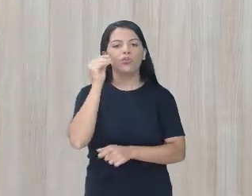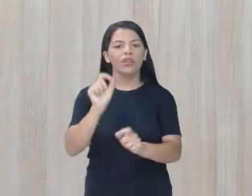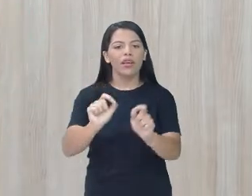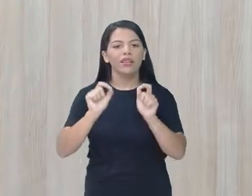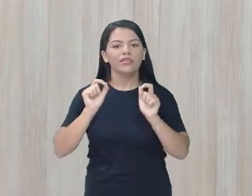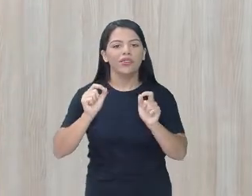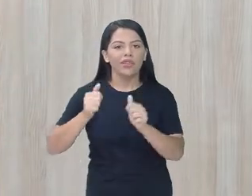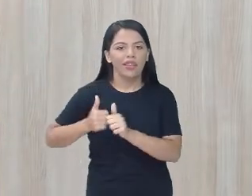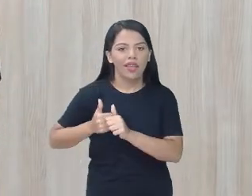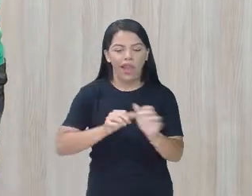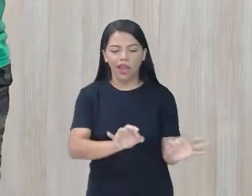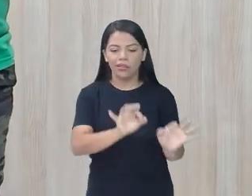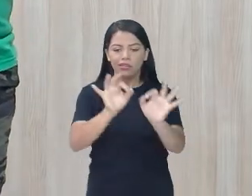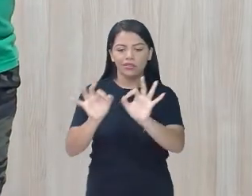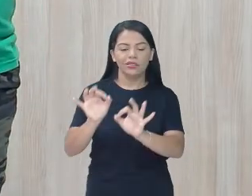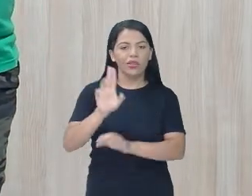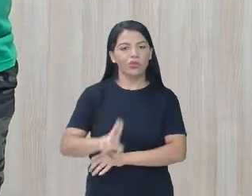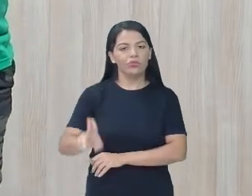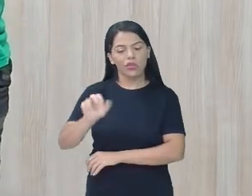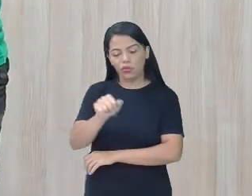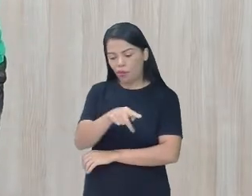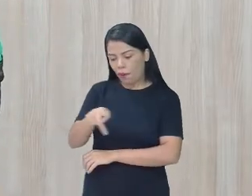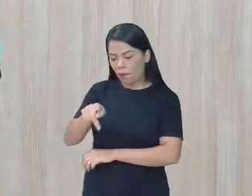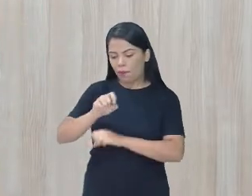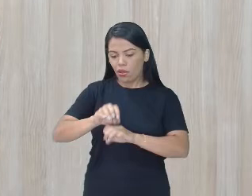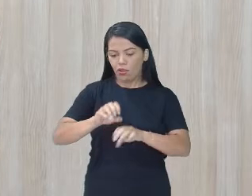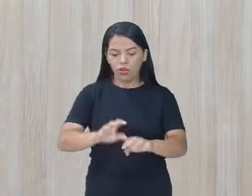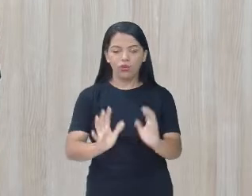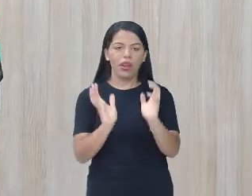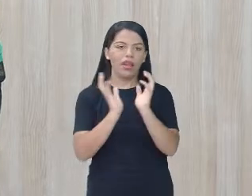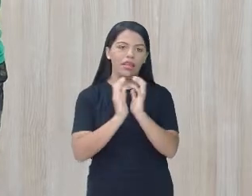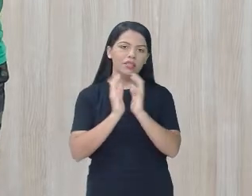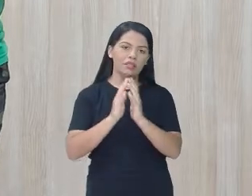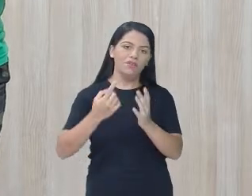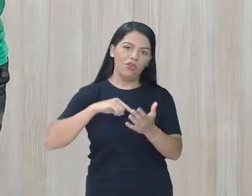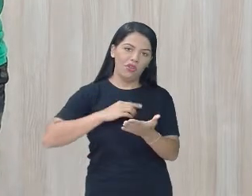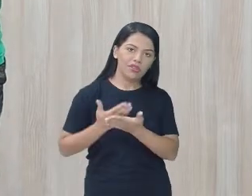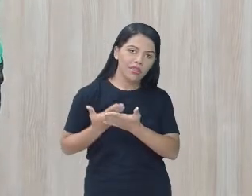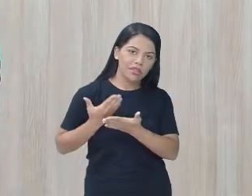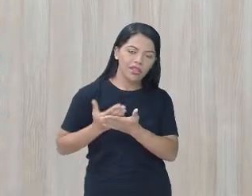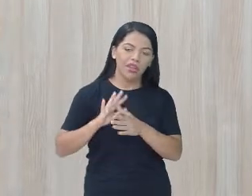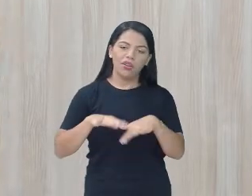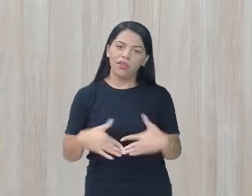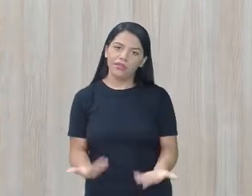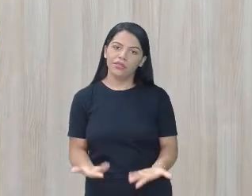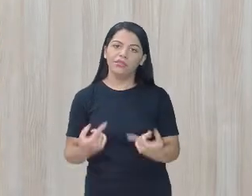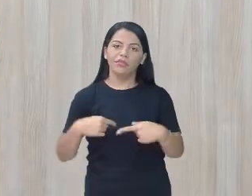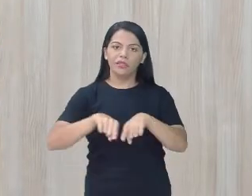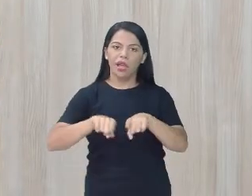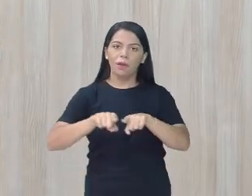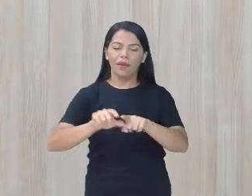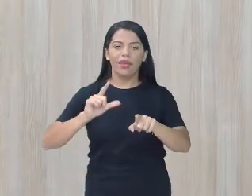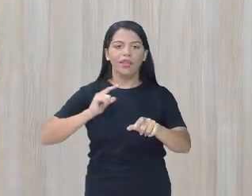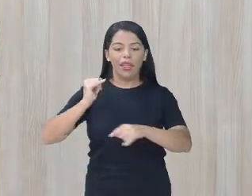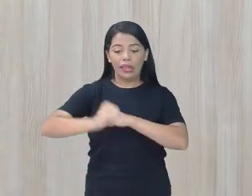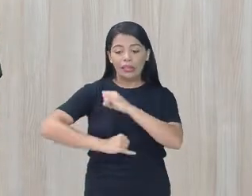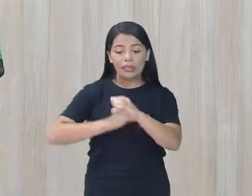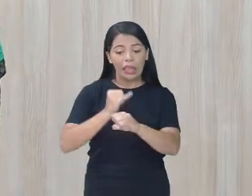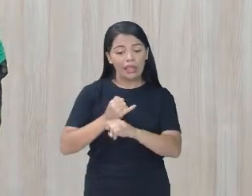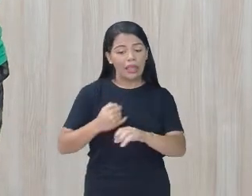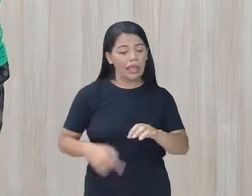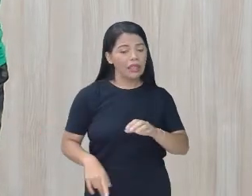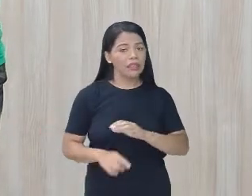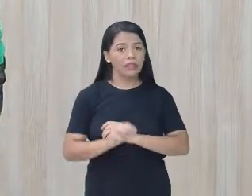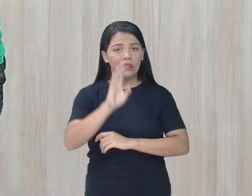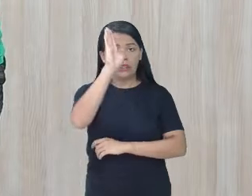de acompanhar pelo aplicativo do Educa Recife as aulas aqui, né, inclusive com internet